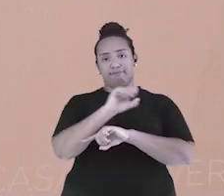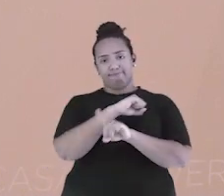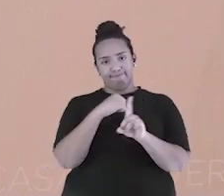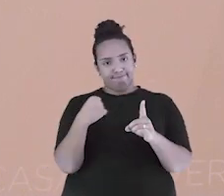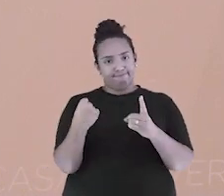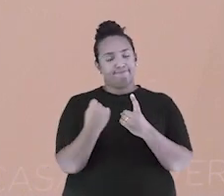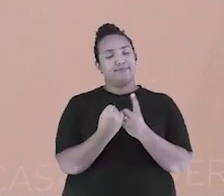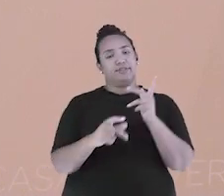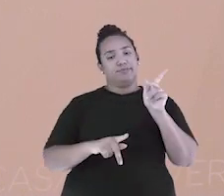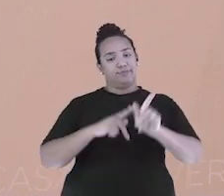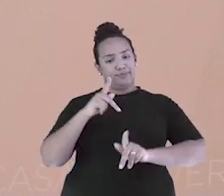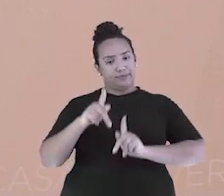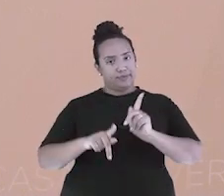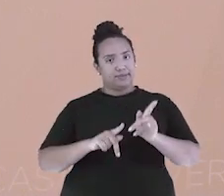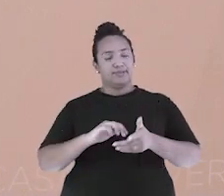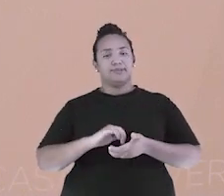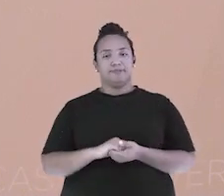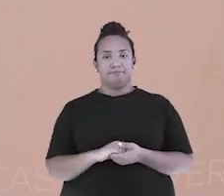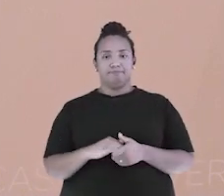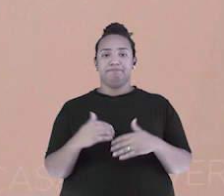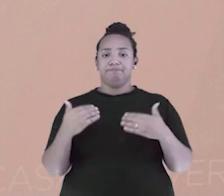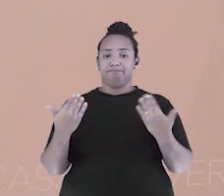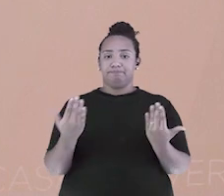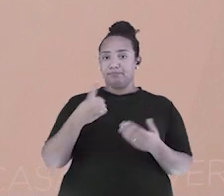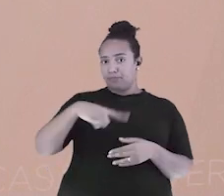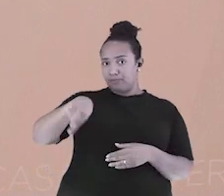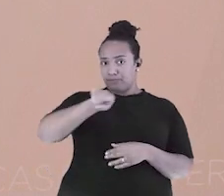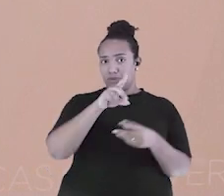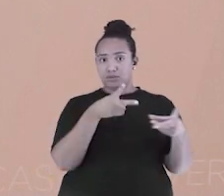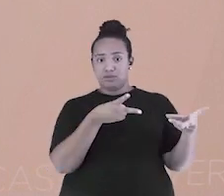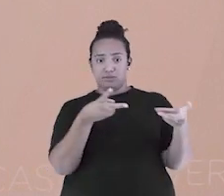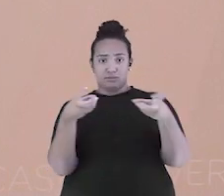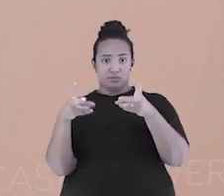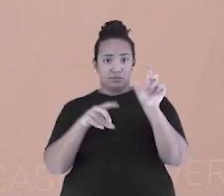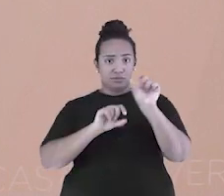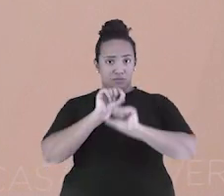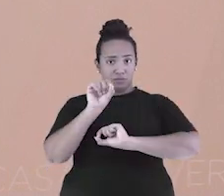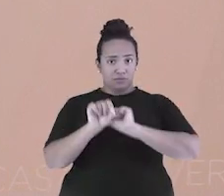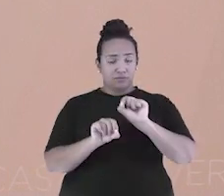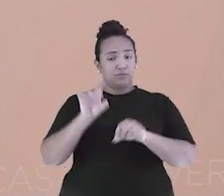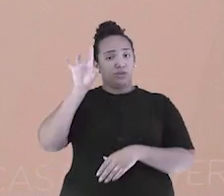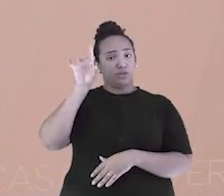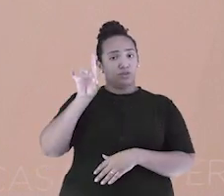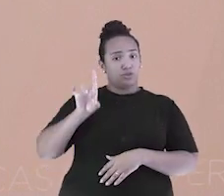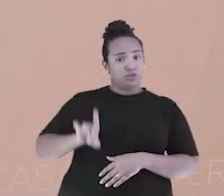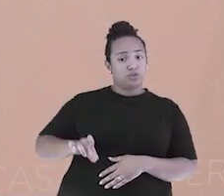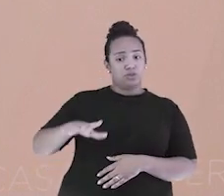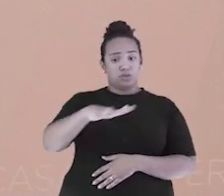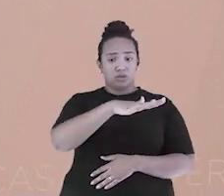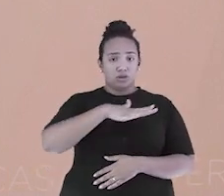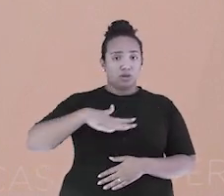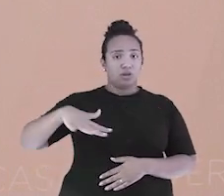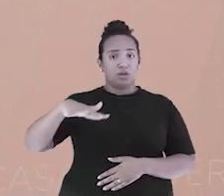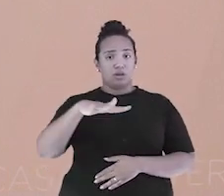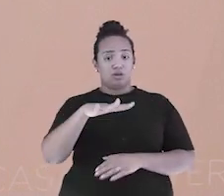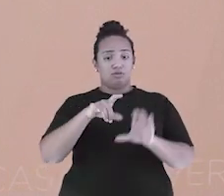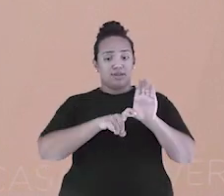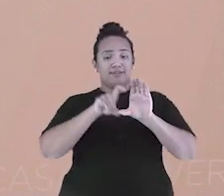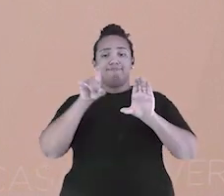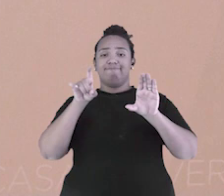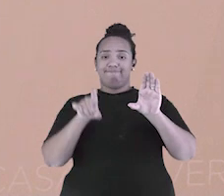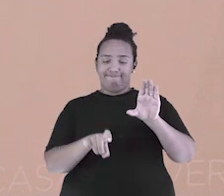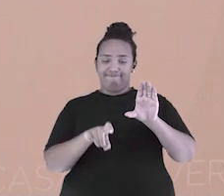civil, a população. Podemos observar, dessa forma, que o direito ao território independente está sendo